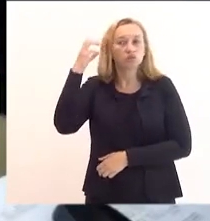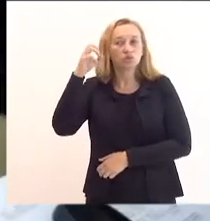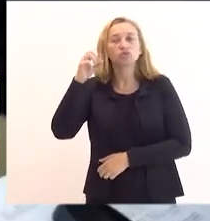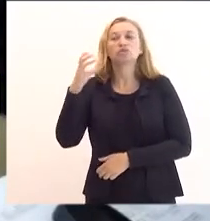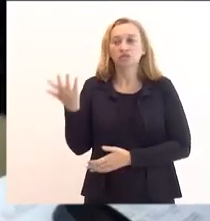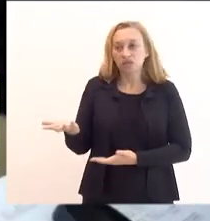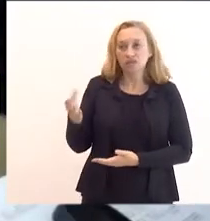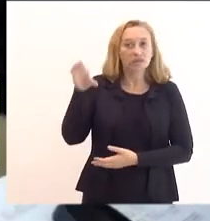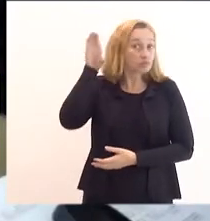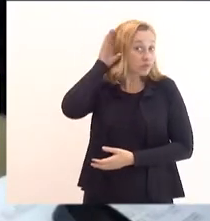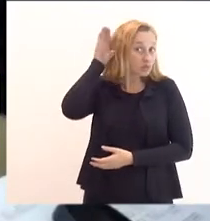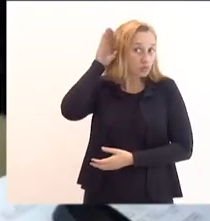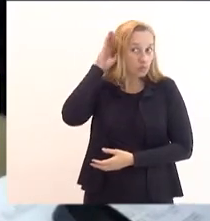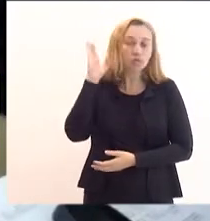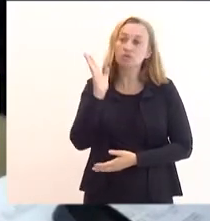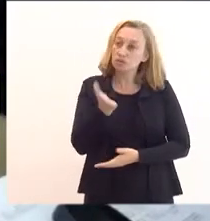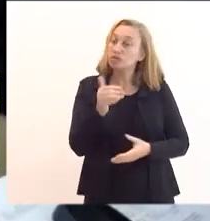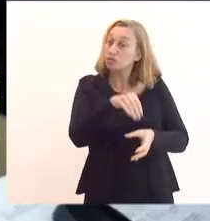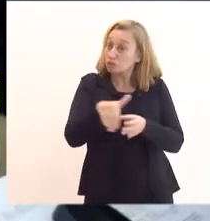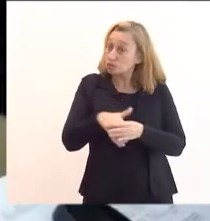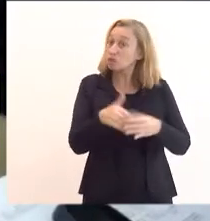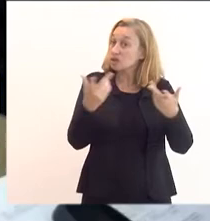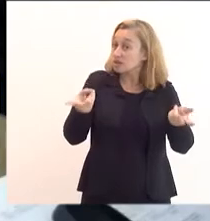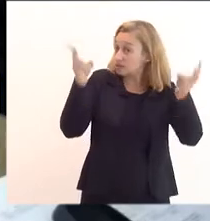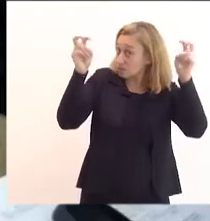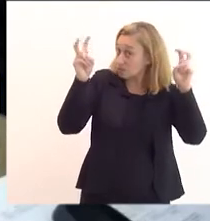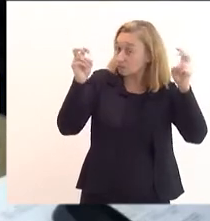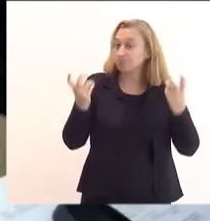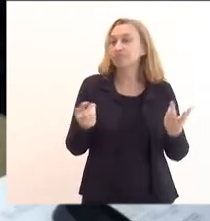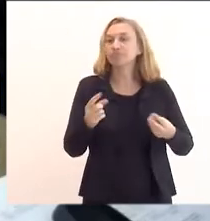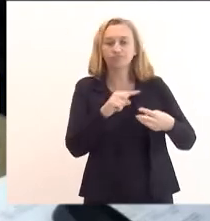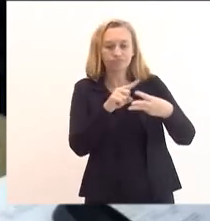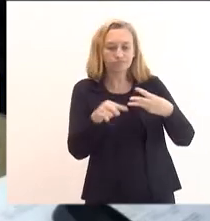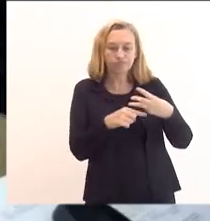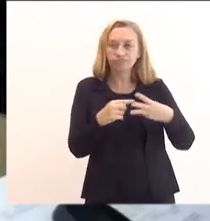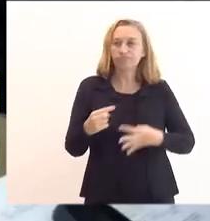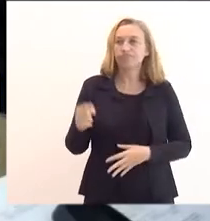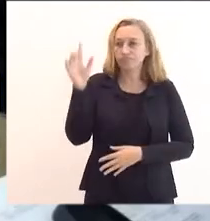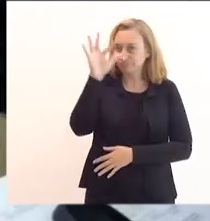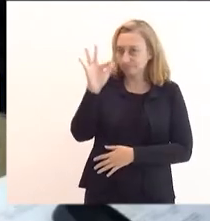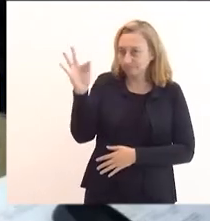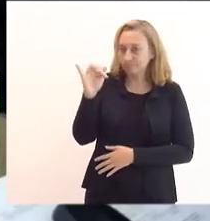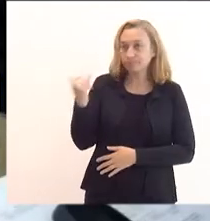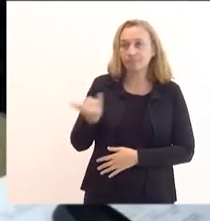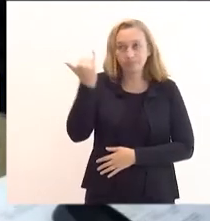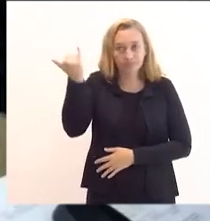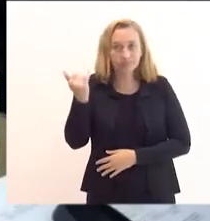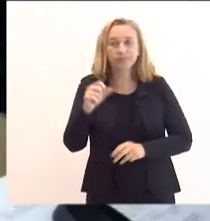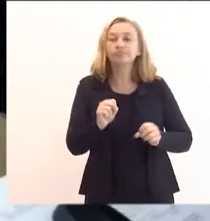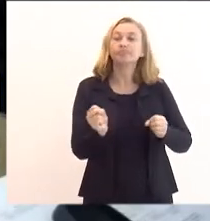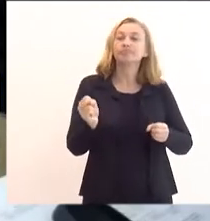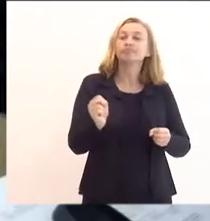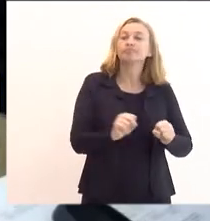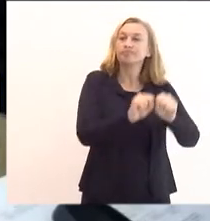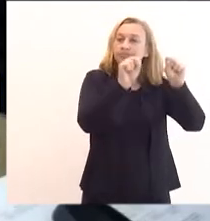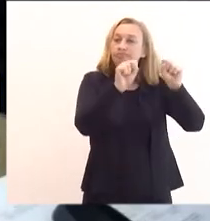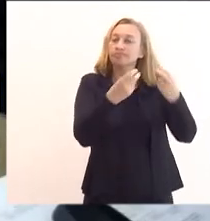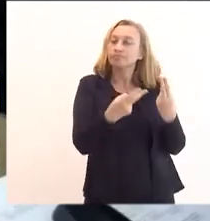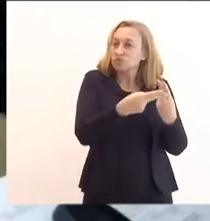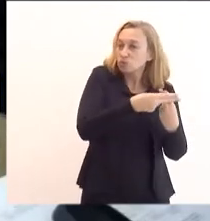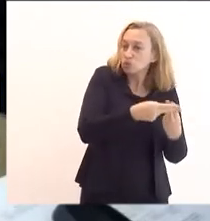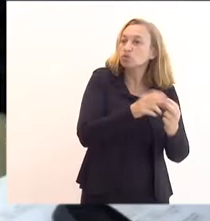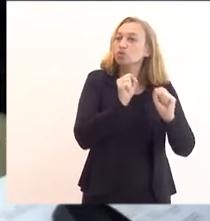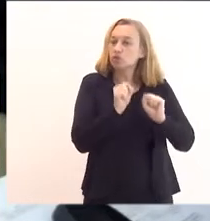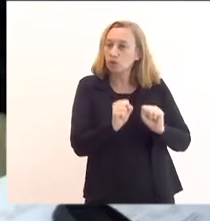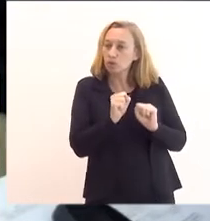assim, o ente federativo estadual, que é um dos três entes cogestores do SUS, pode sim, né,